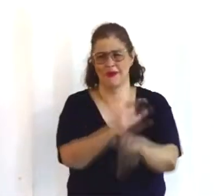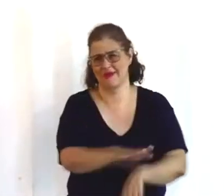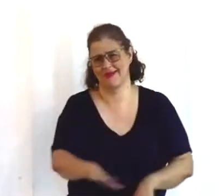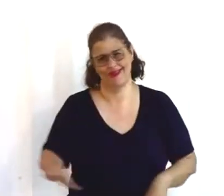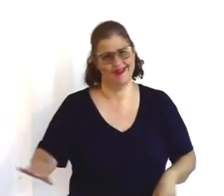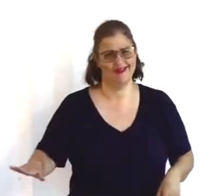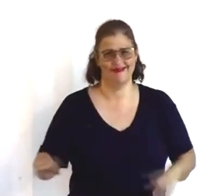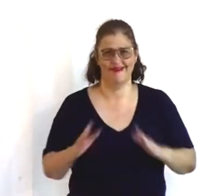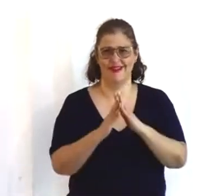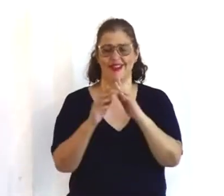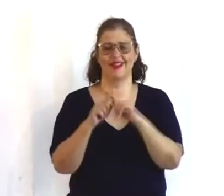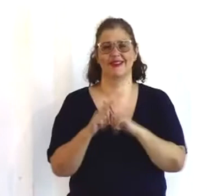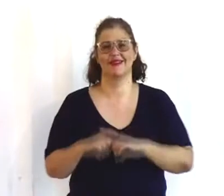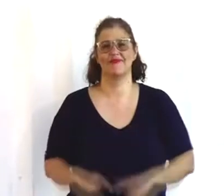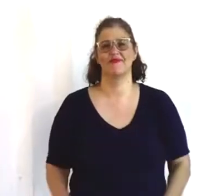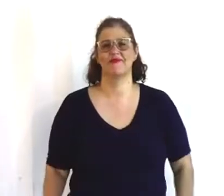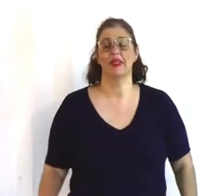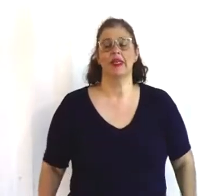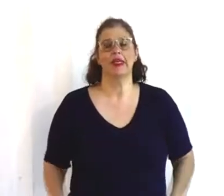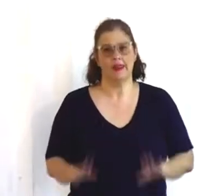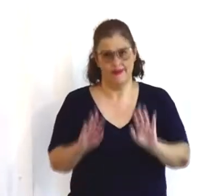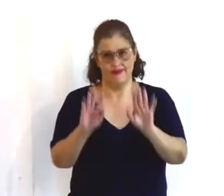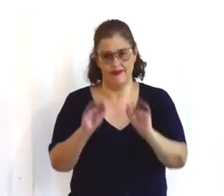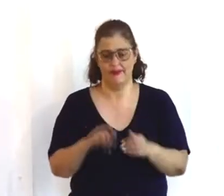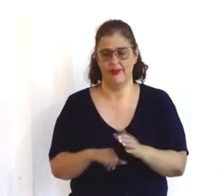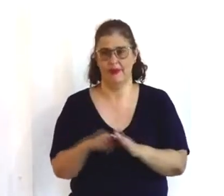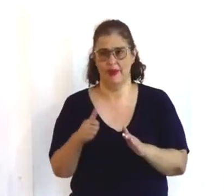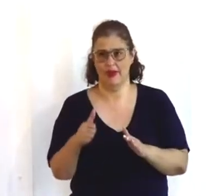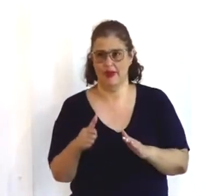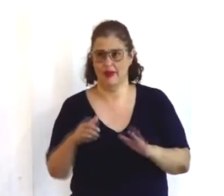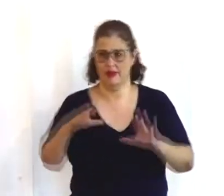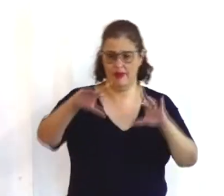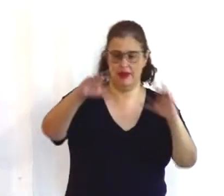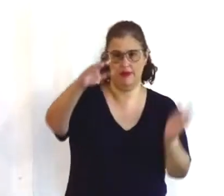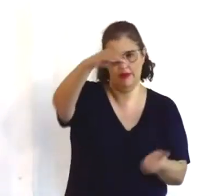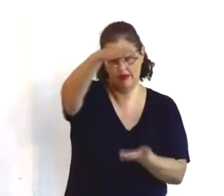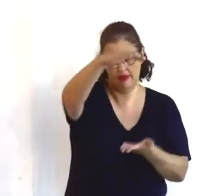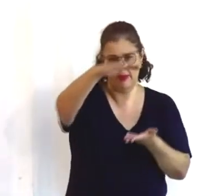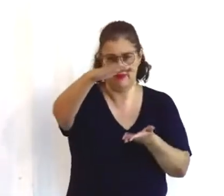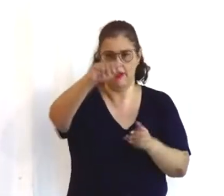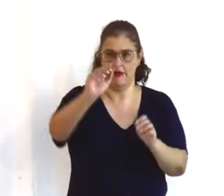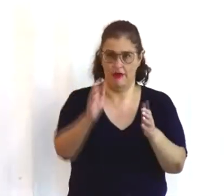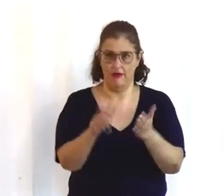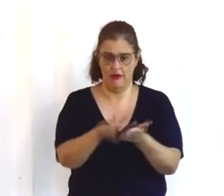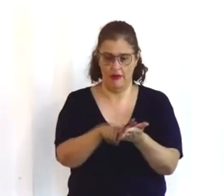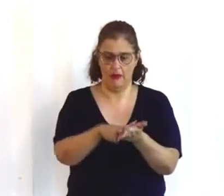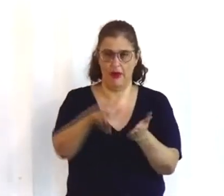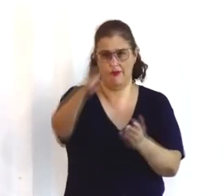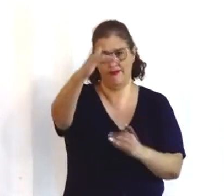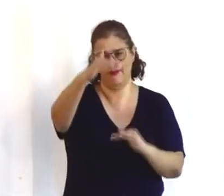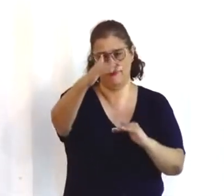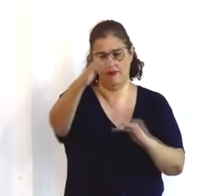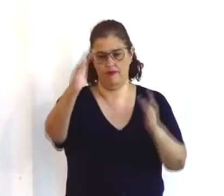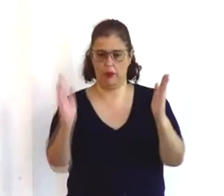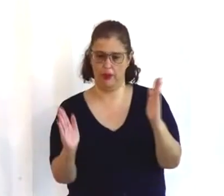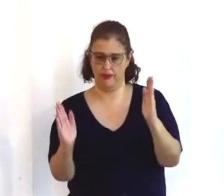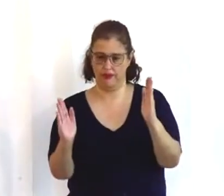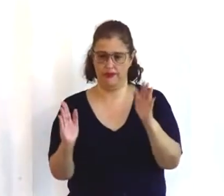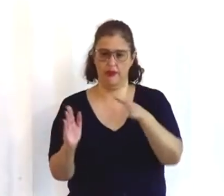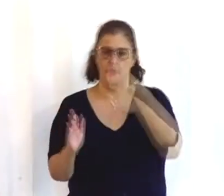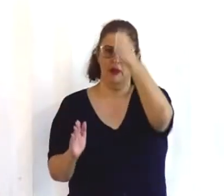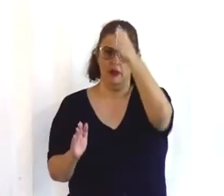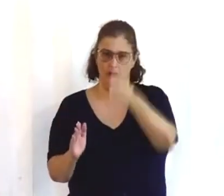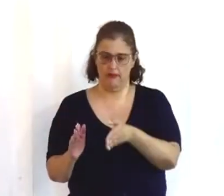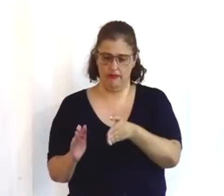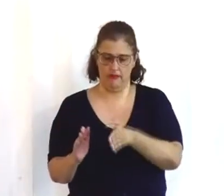Peço que vocês façam um desenho, colocando aí então a folha na horizontal, fazendo uma divisão ao meio. E do lado esquerdo,